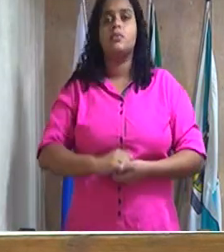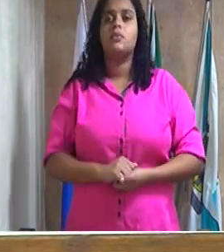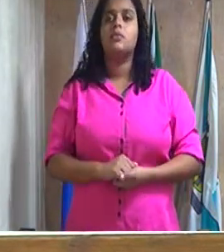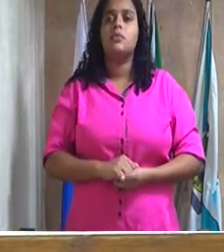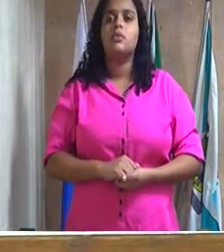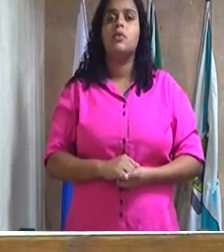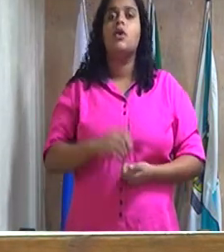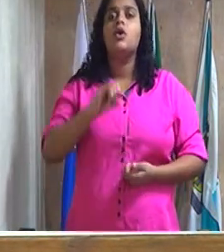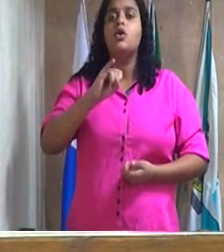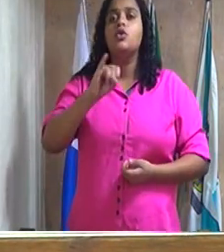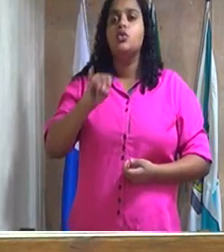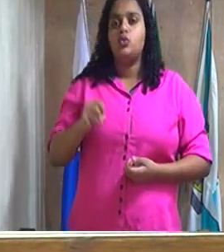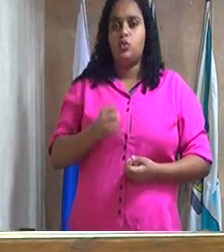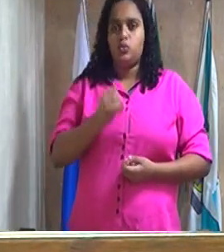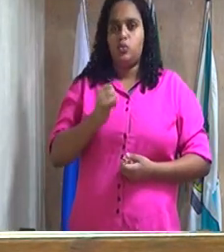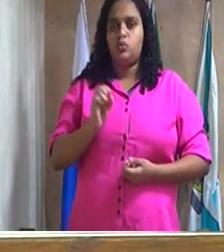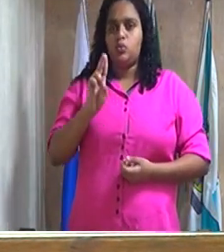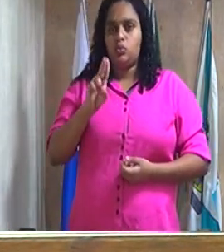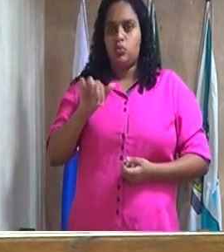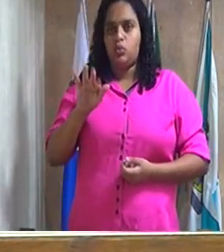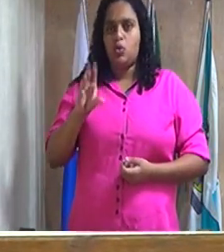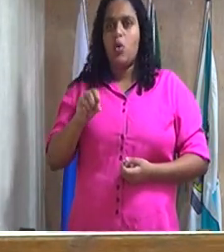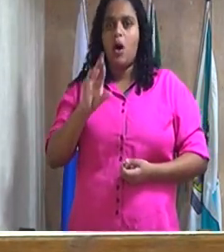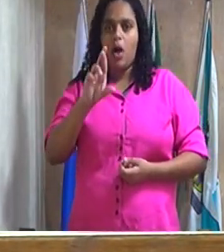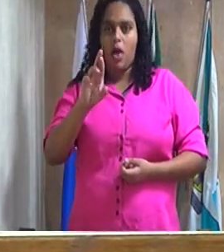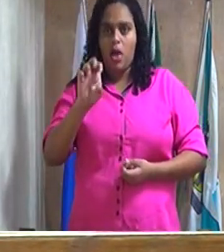Júnior Reis. Boa tarde. Em